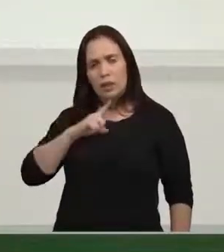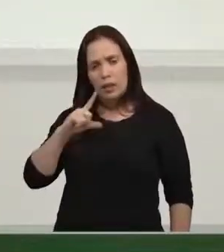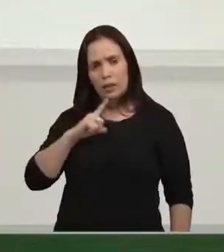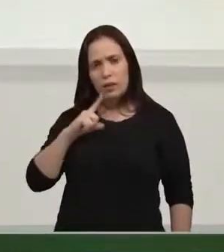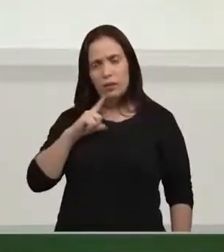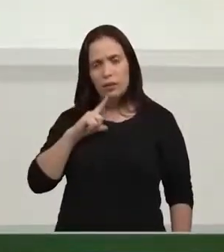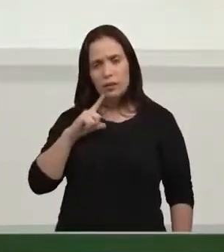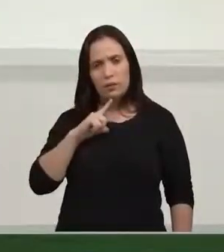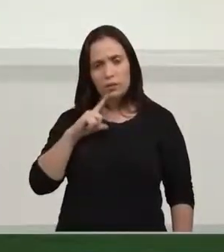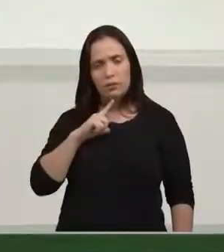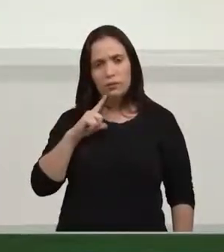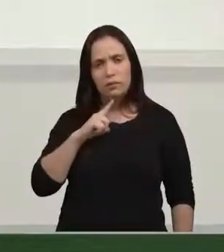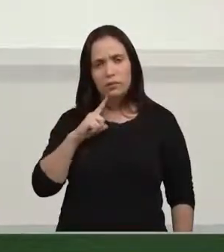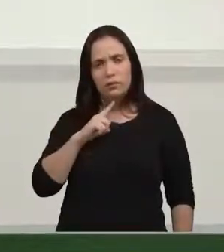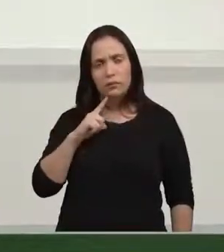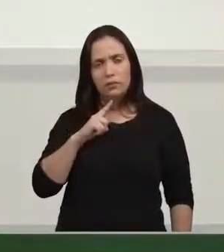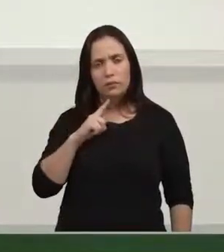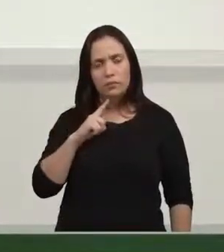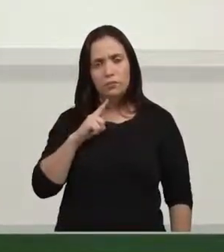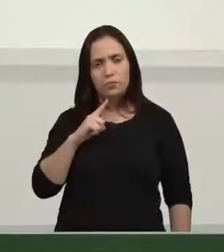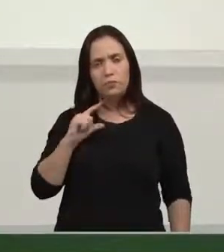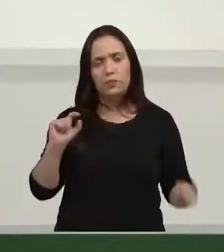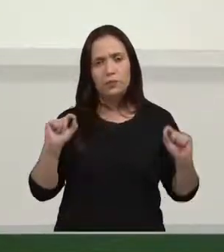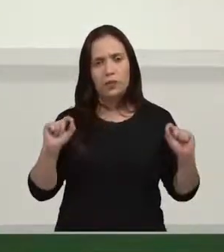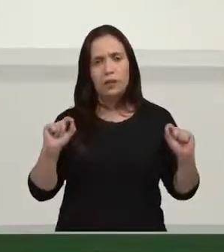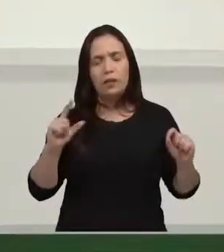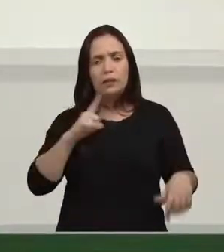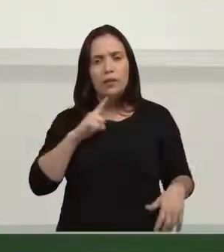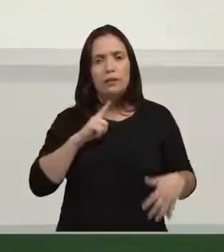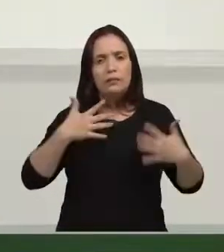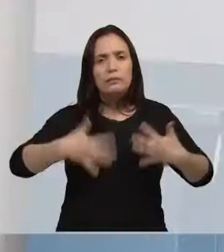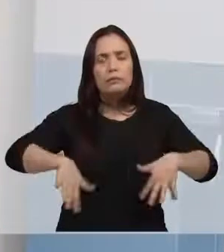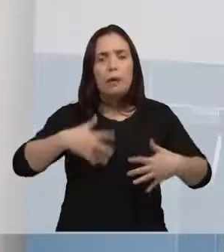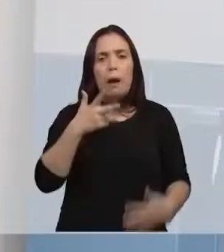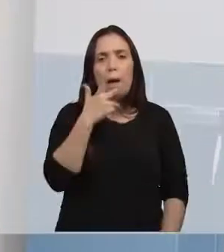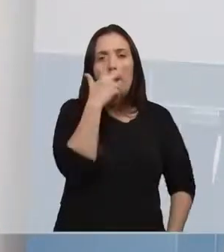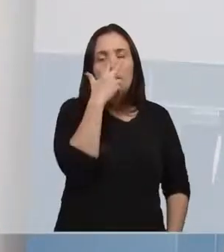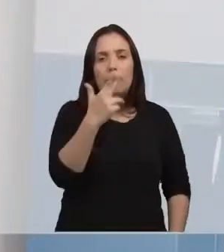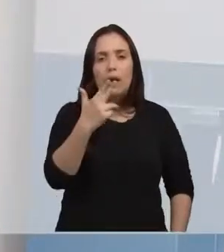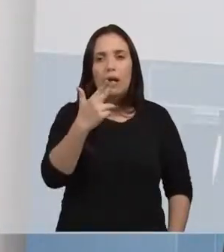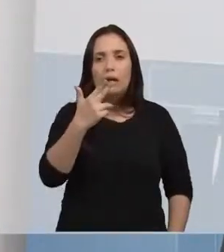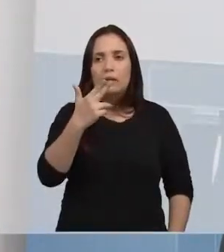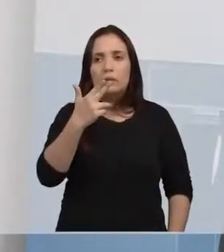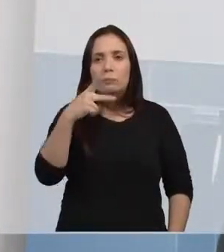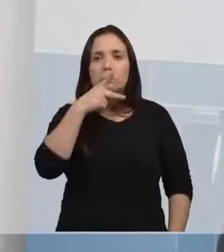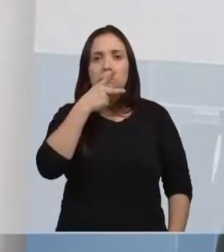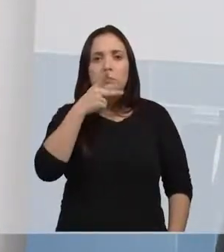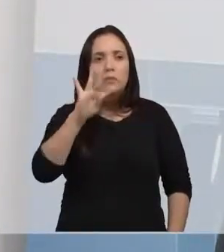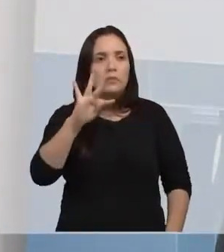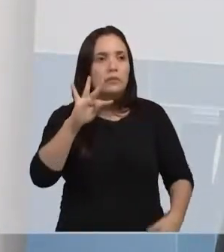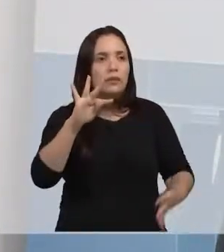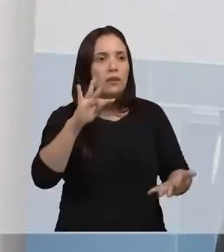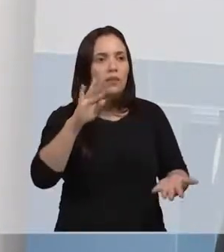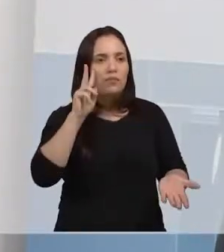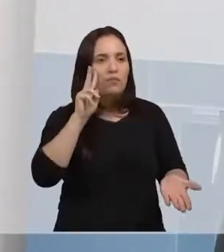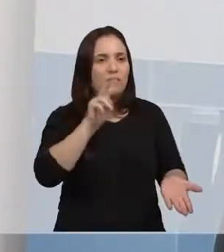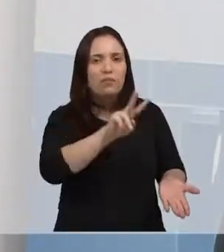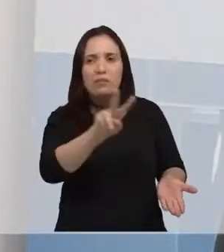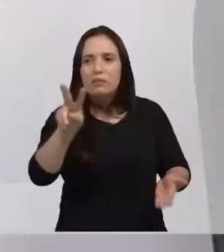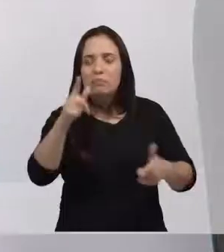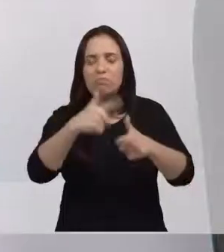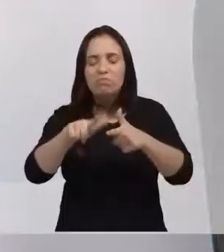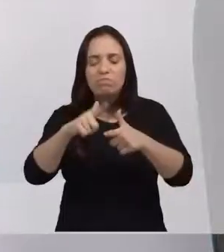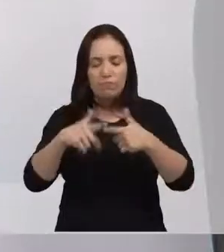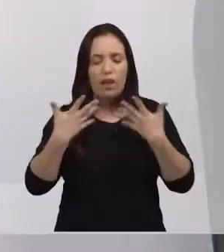De que está caindo na ficha lá, que E o PT está jogando a toalha em relação, Carlos, é o seguinte.